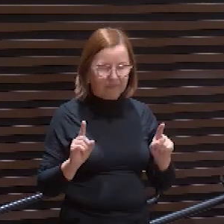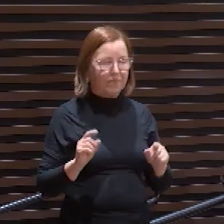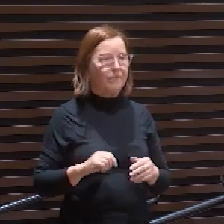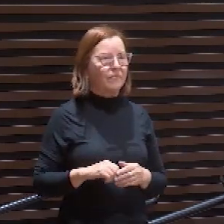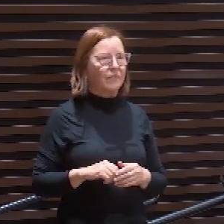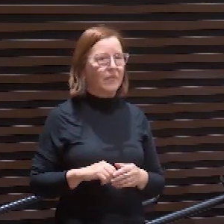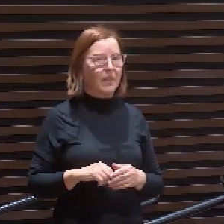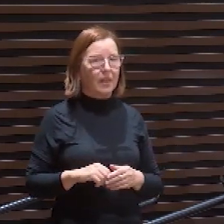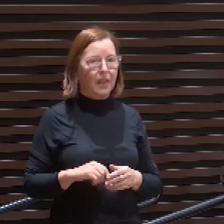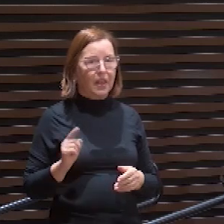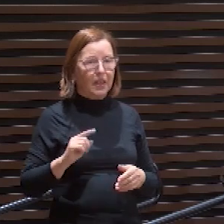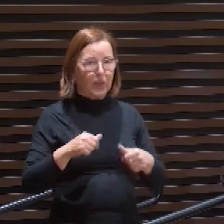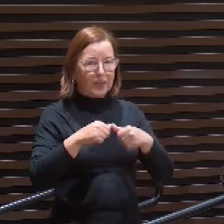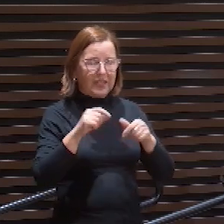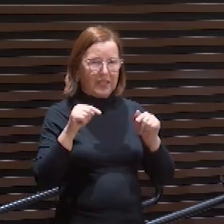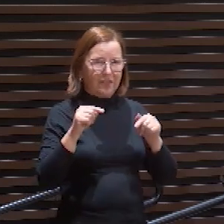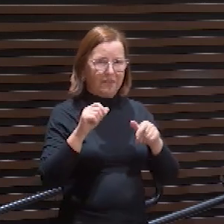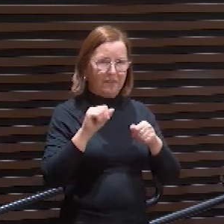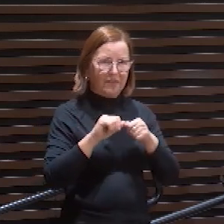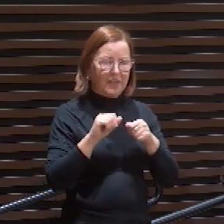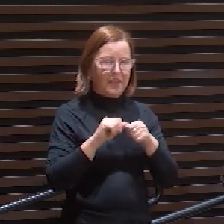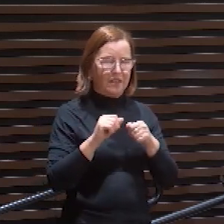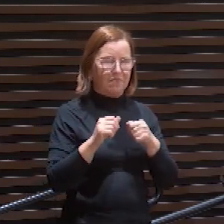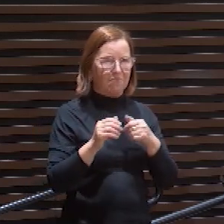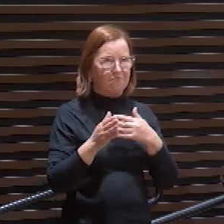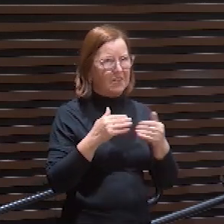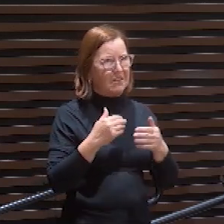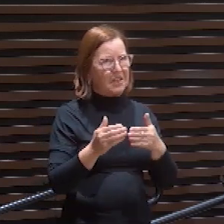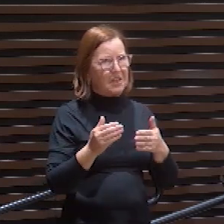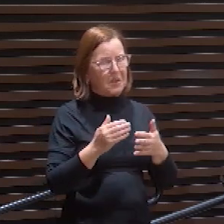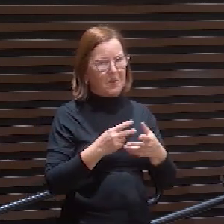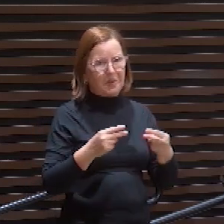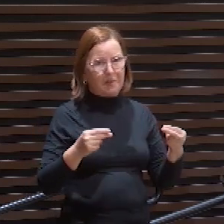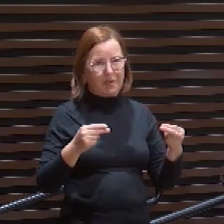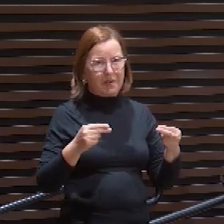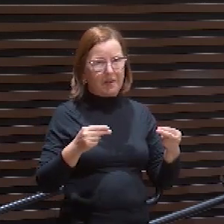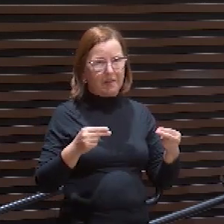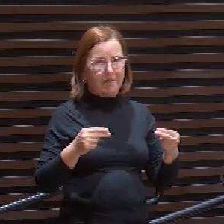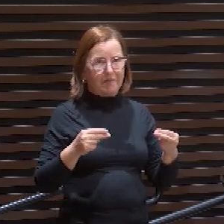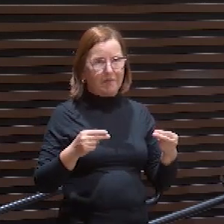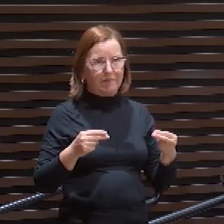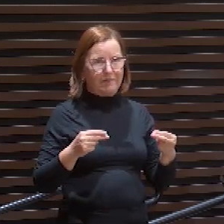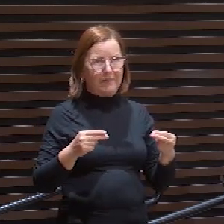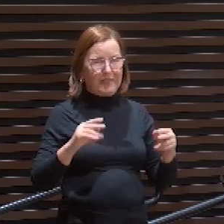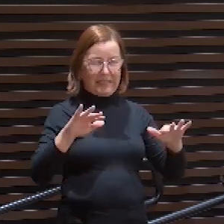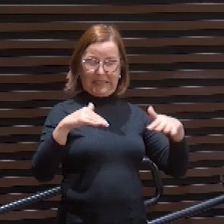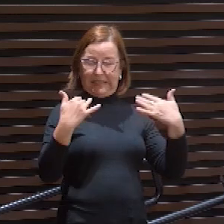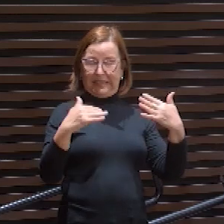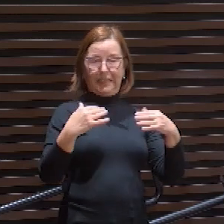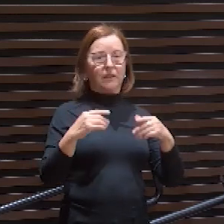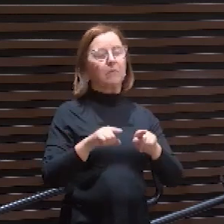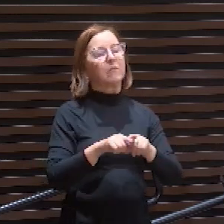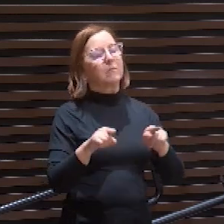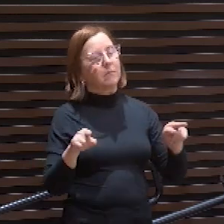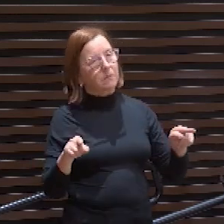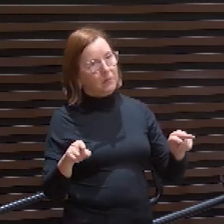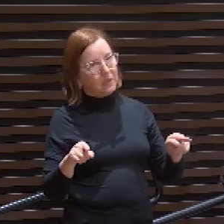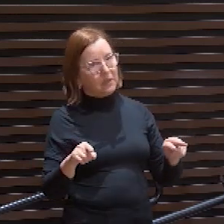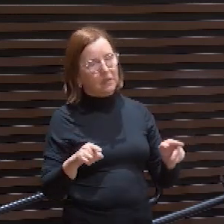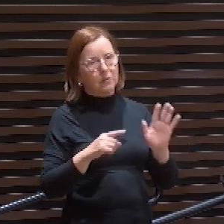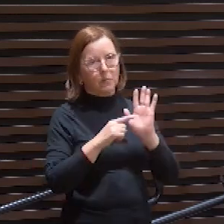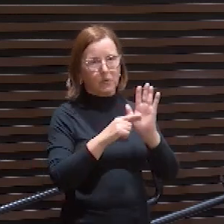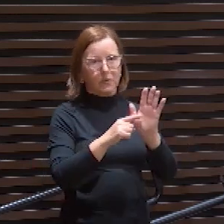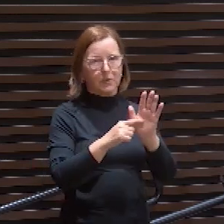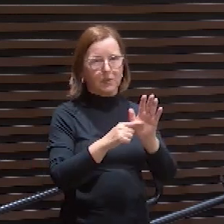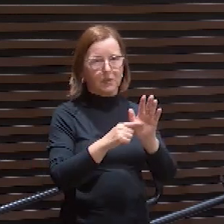Ele não está aqui fazendo alguma coisa para chamar a atenção. Ele está apontando, sim, para a